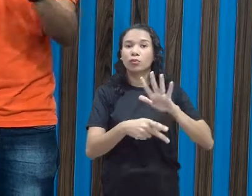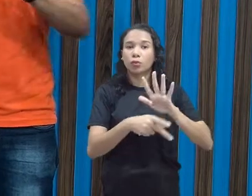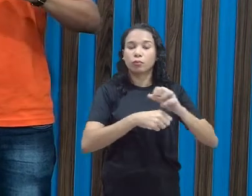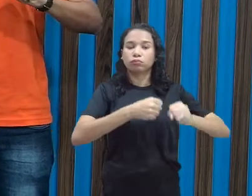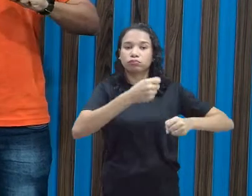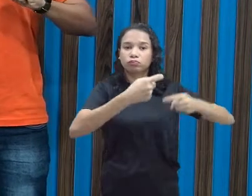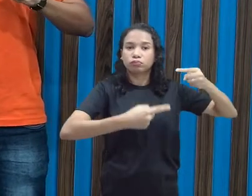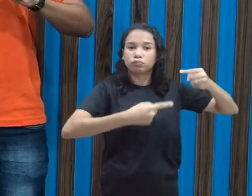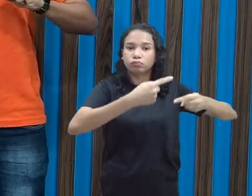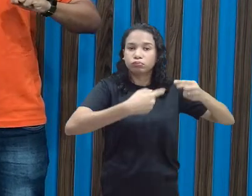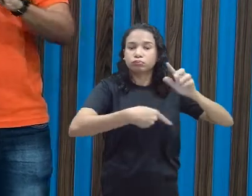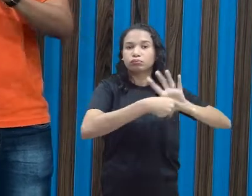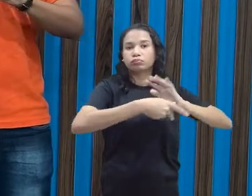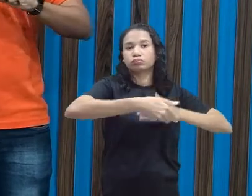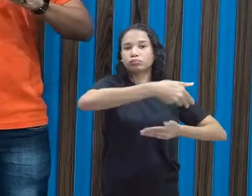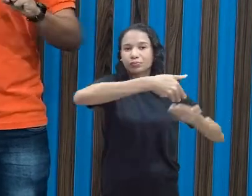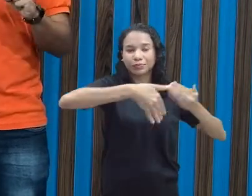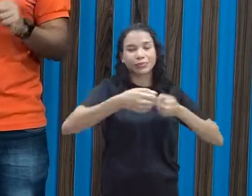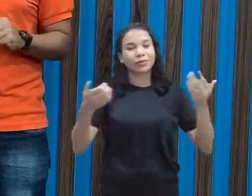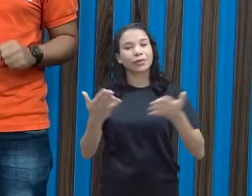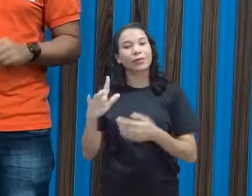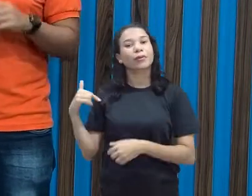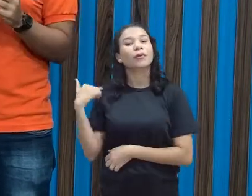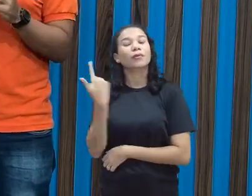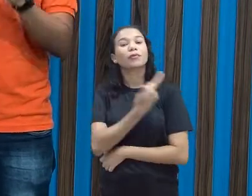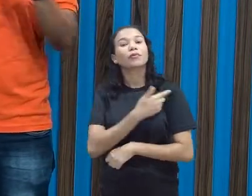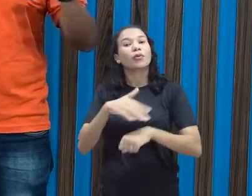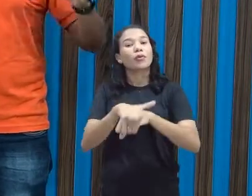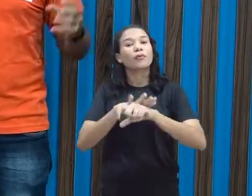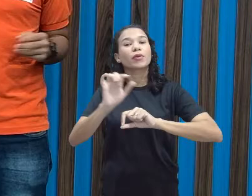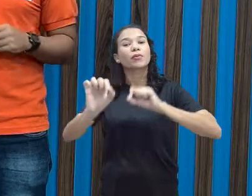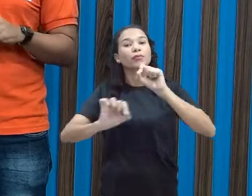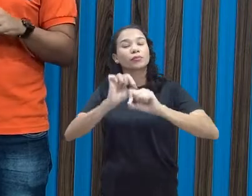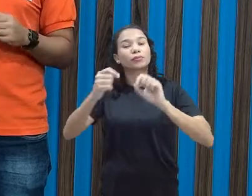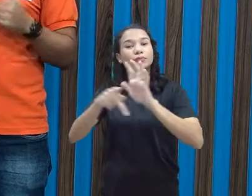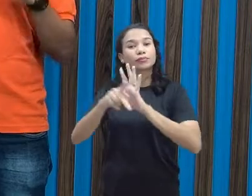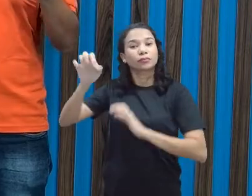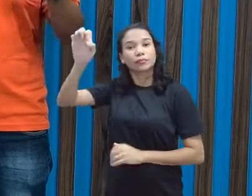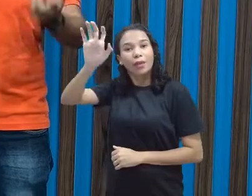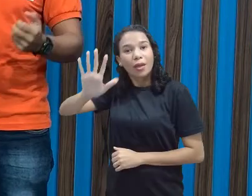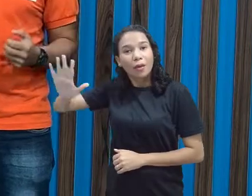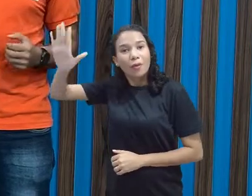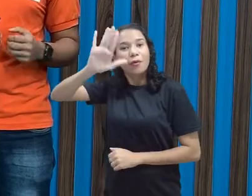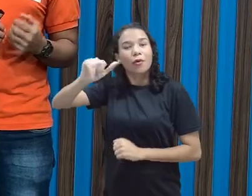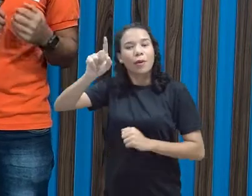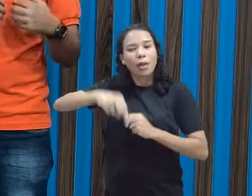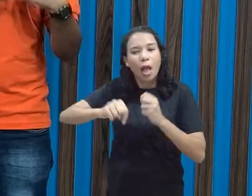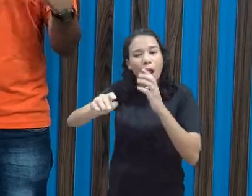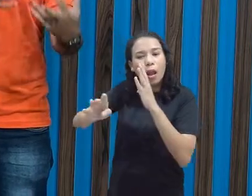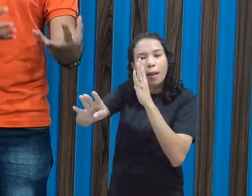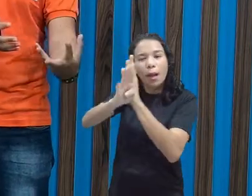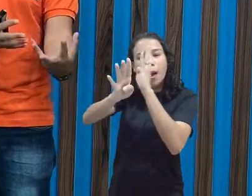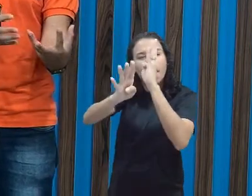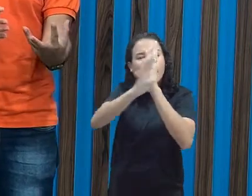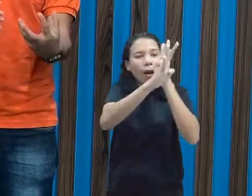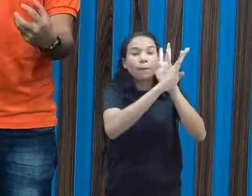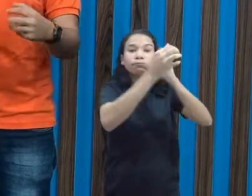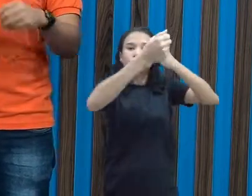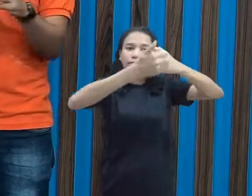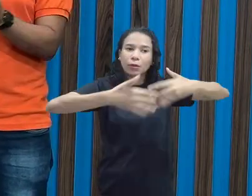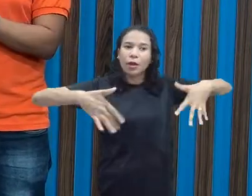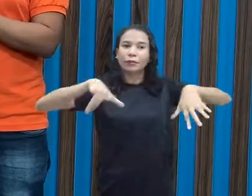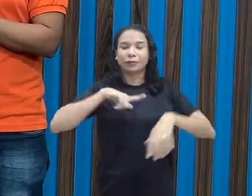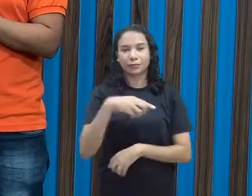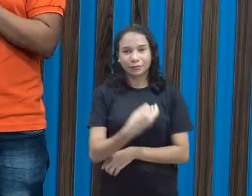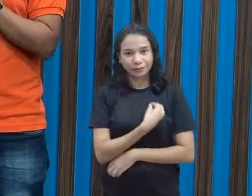ano, agora, nas primeiras semanas, agora a gente está falando do continente europeu, descobrindo aí a parte natural, e